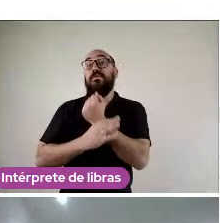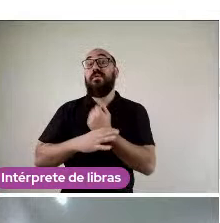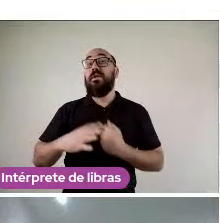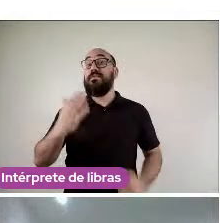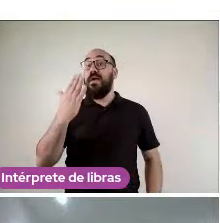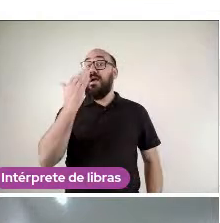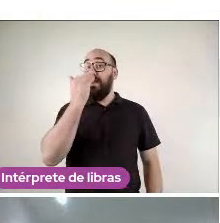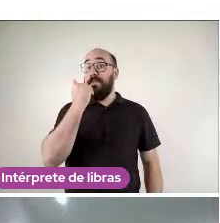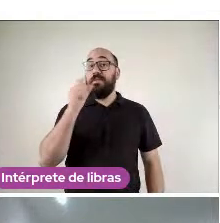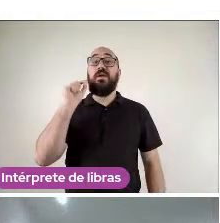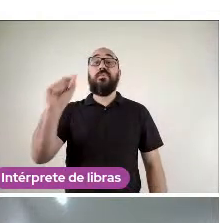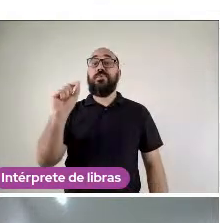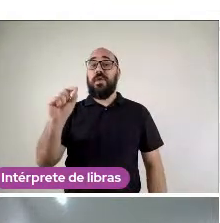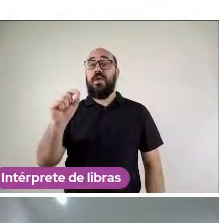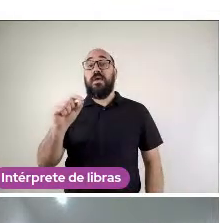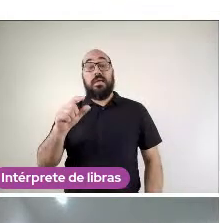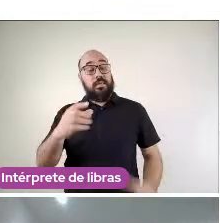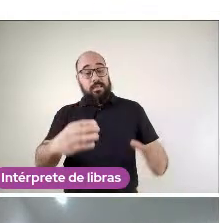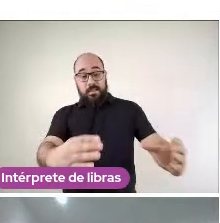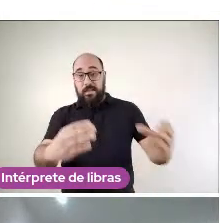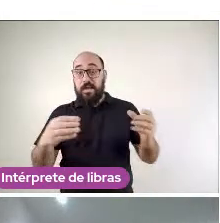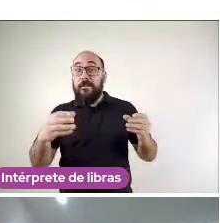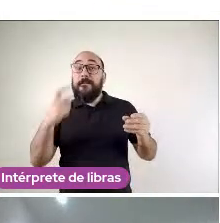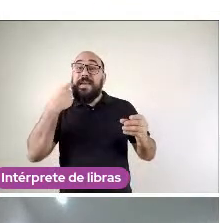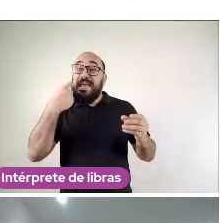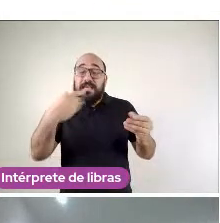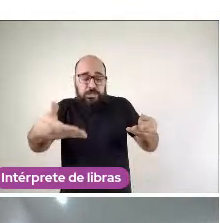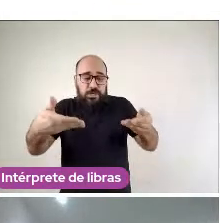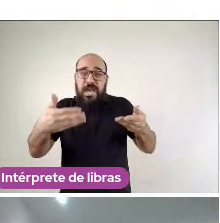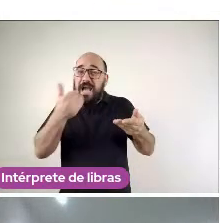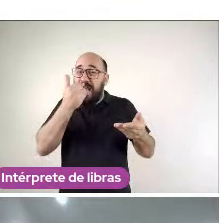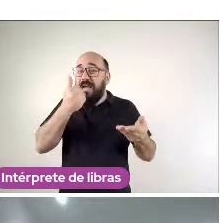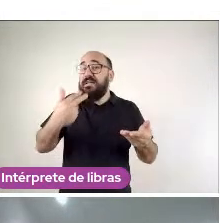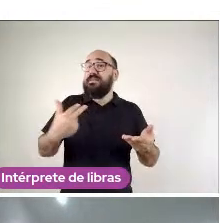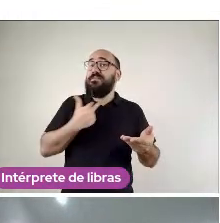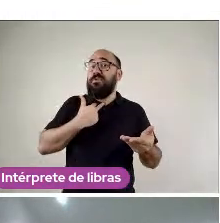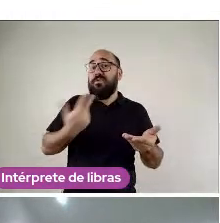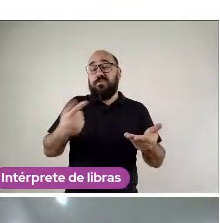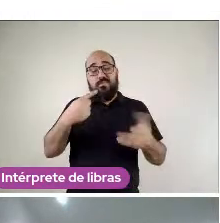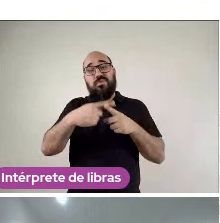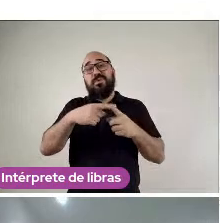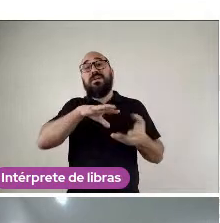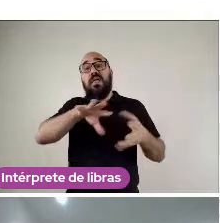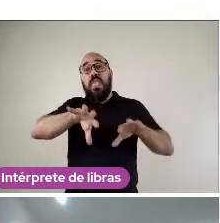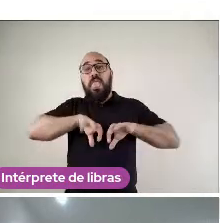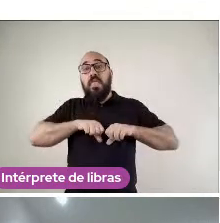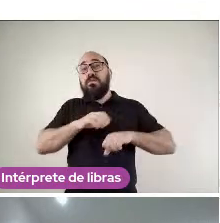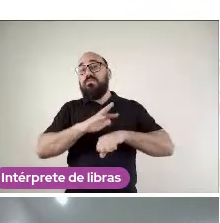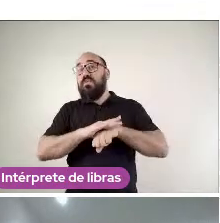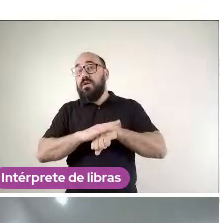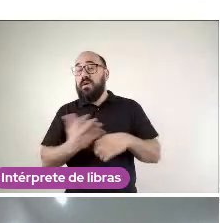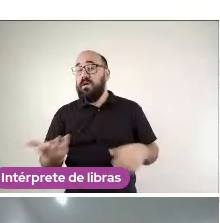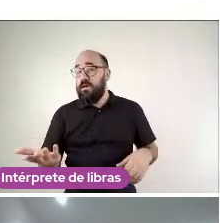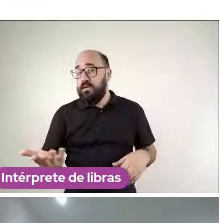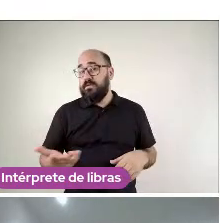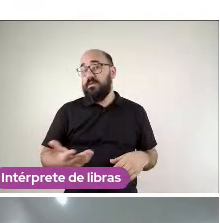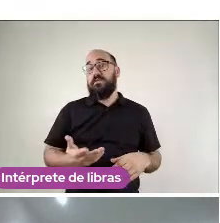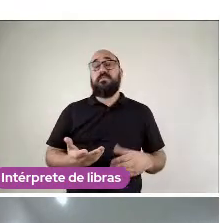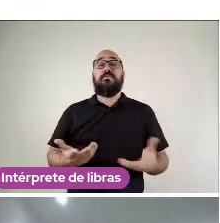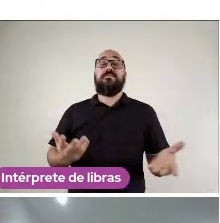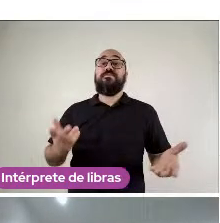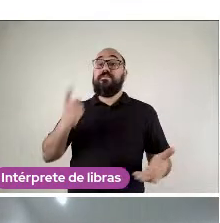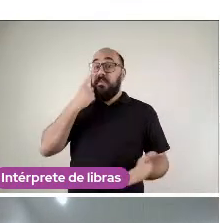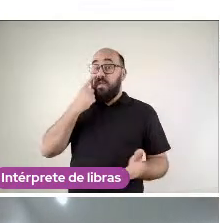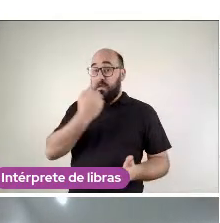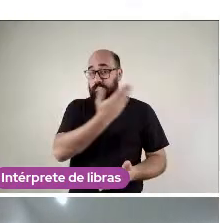é afetada pela questão do lixo marinho. Então, hoje você, infelizmente, aqui na cidade do Rio, na colônia Z10, dali da